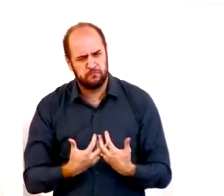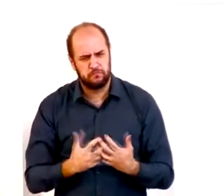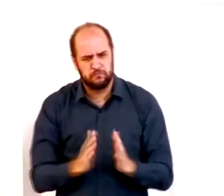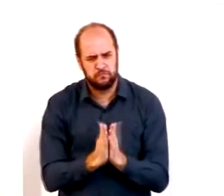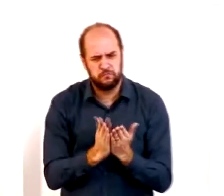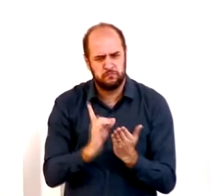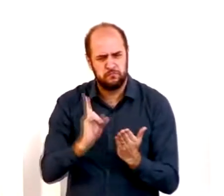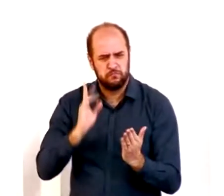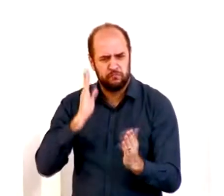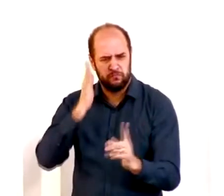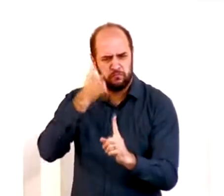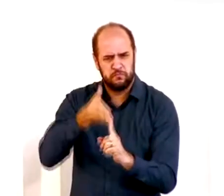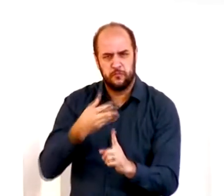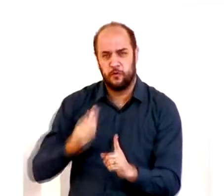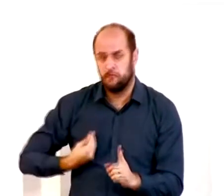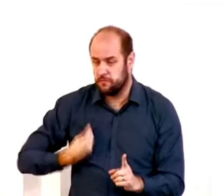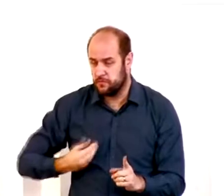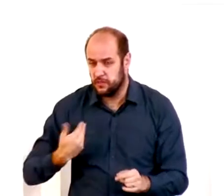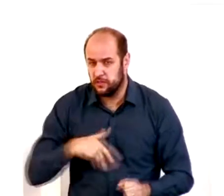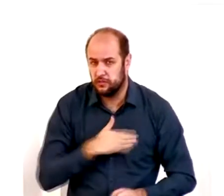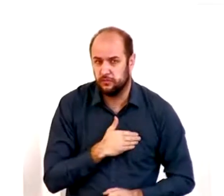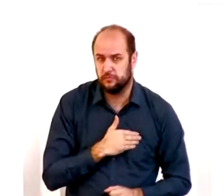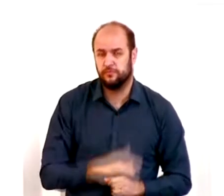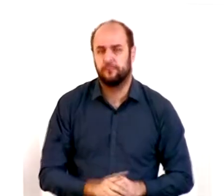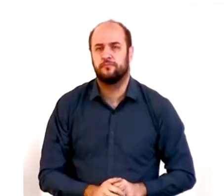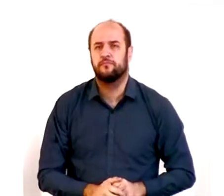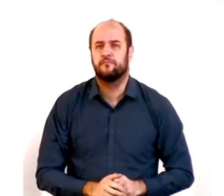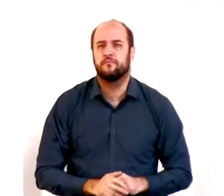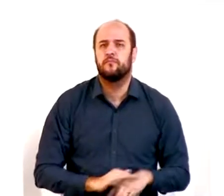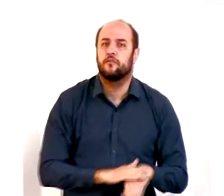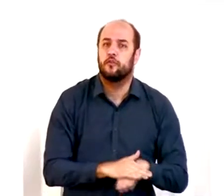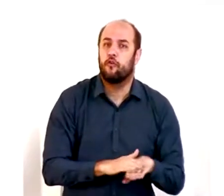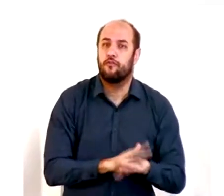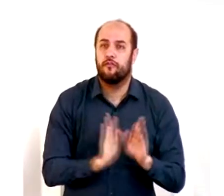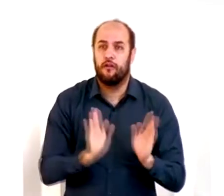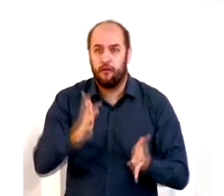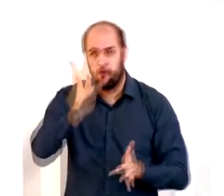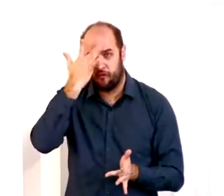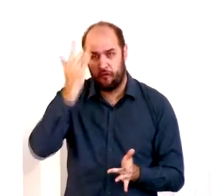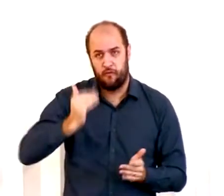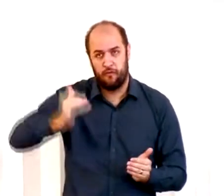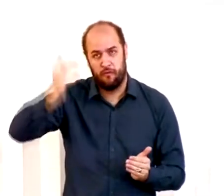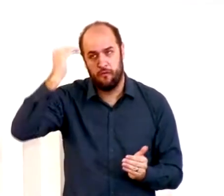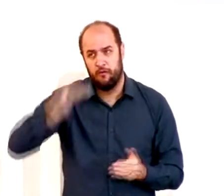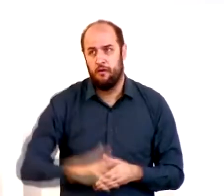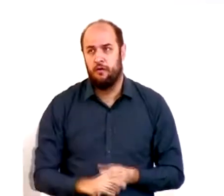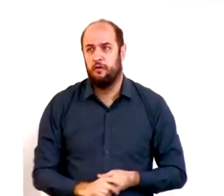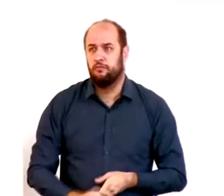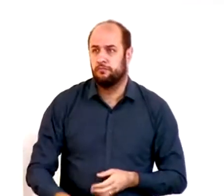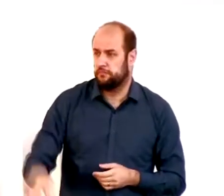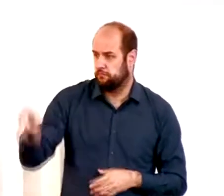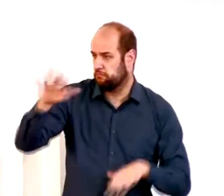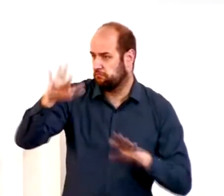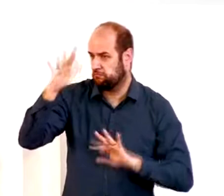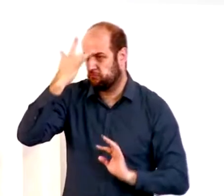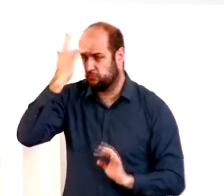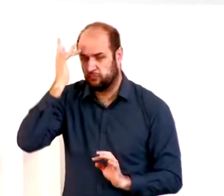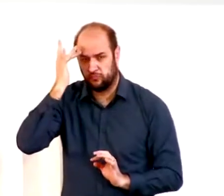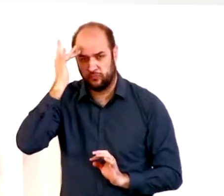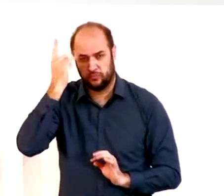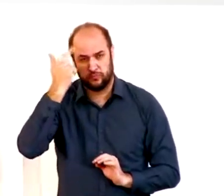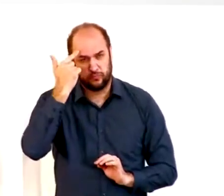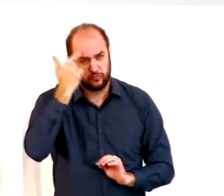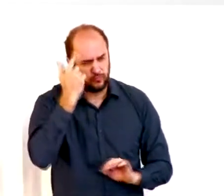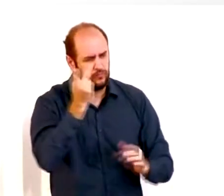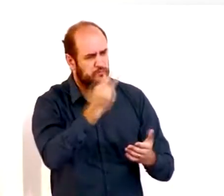das Escrituras na vida humana, eu converso com os adultos e talvez você que acompanhou esse raciocínio no